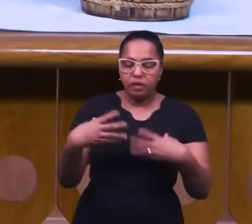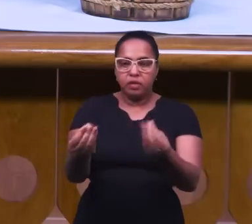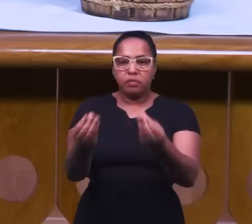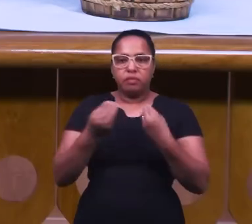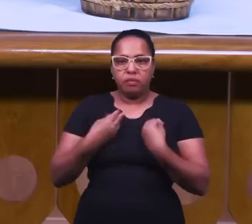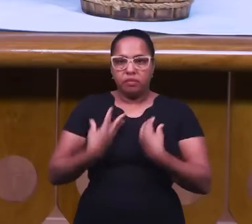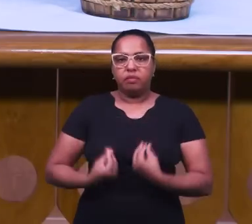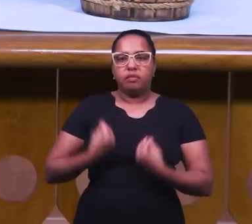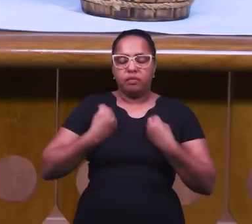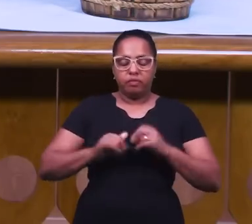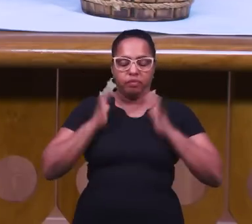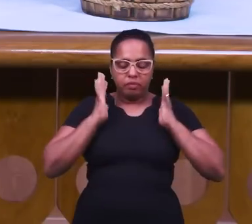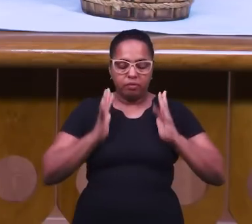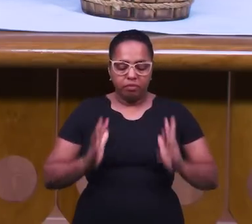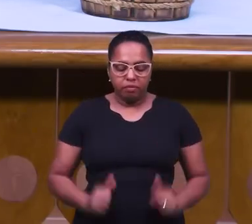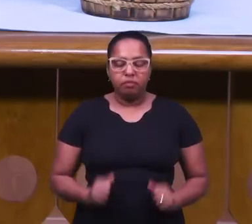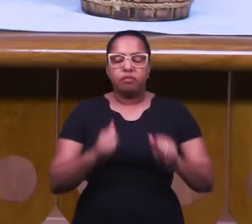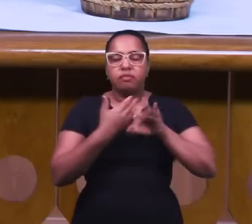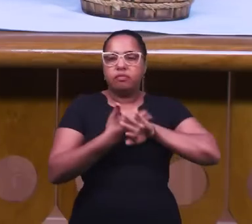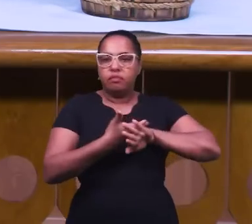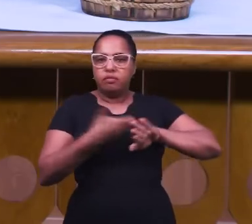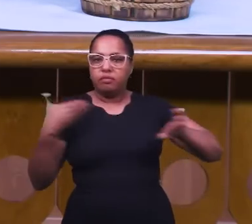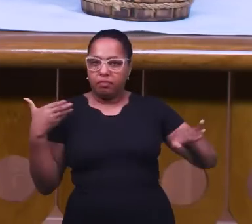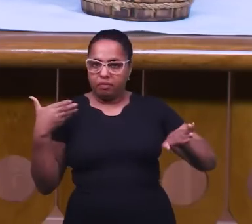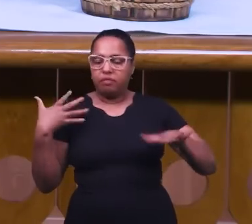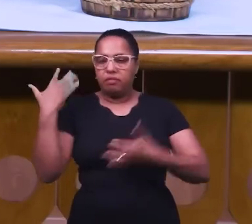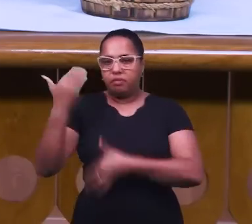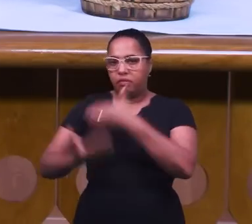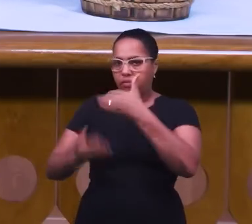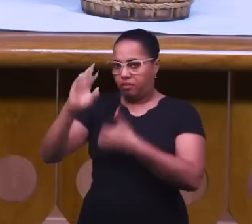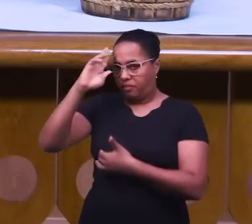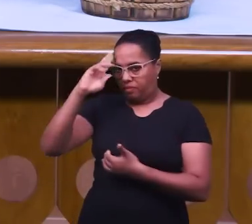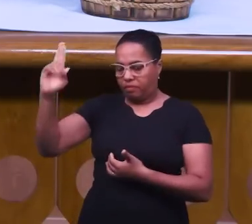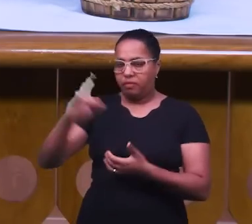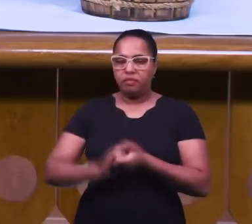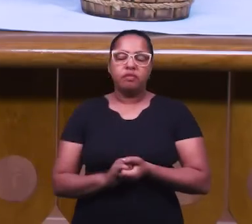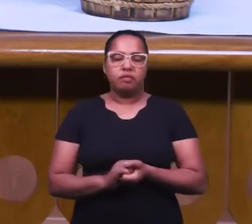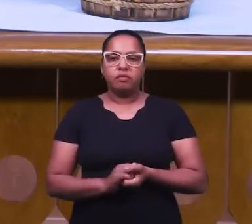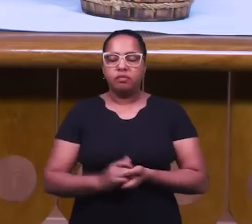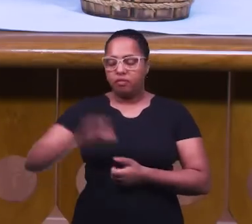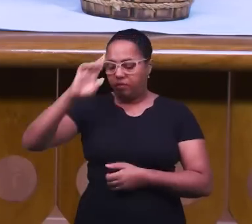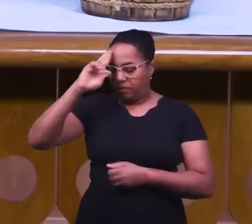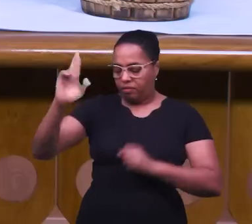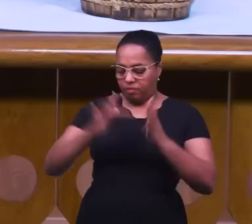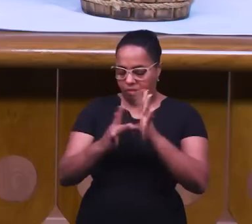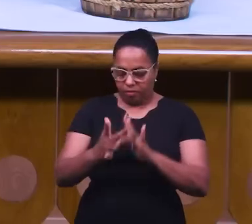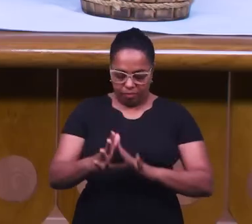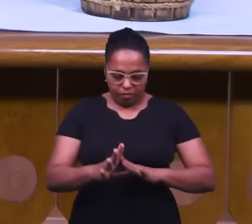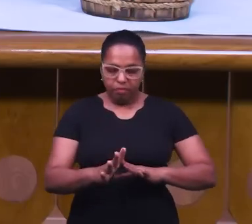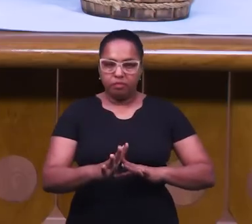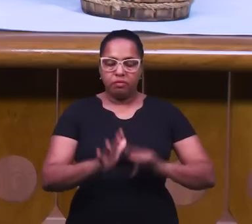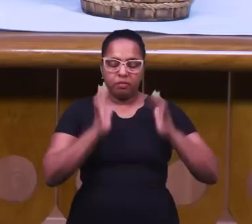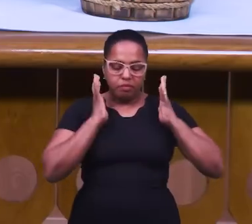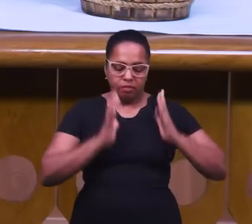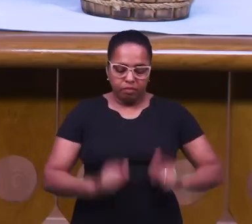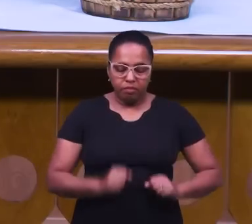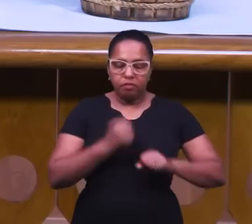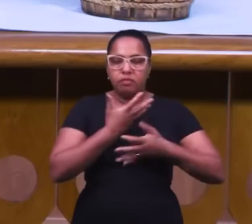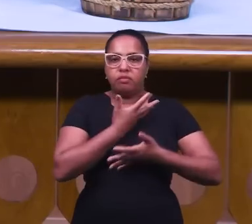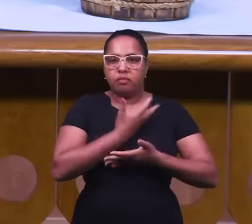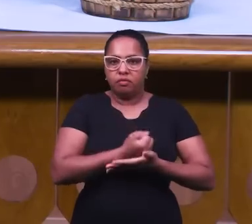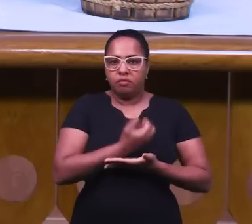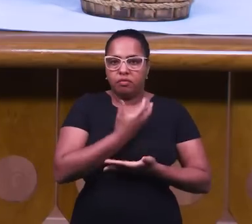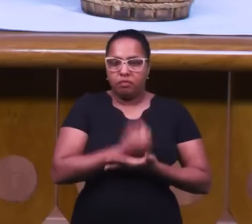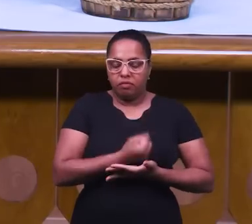dar vida e purificar, ou seja, santificar na presença do Senhor. Ele alimenta e ele